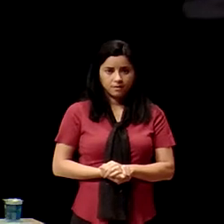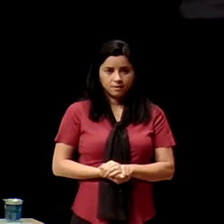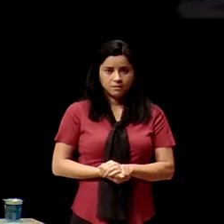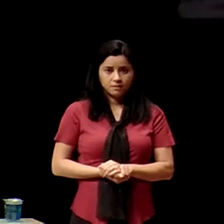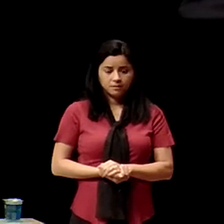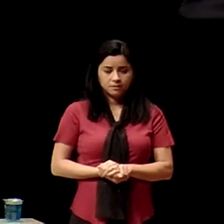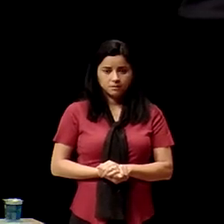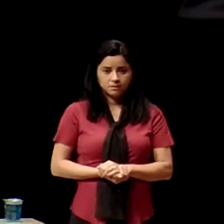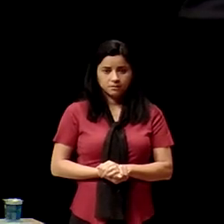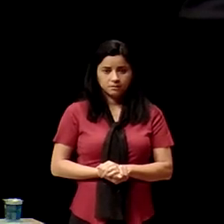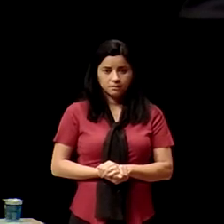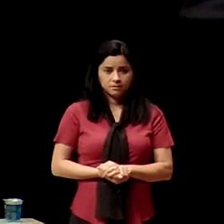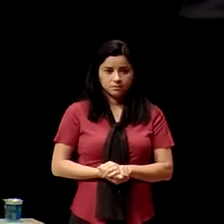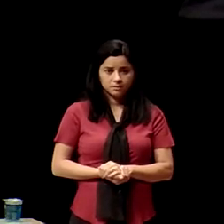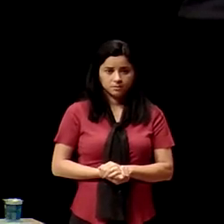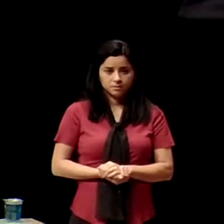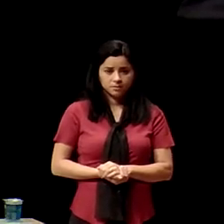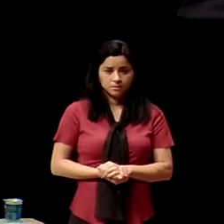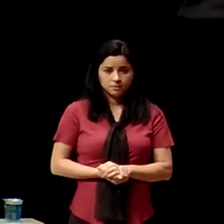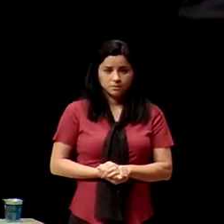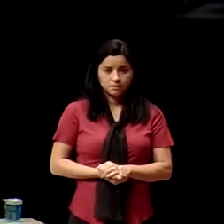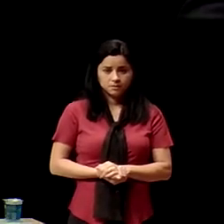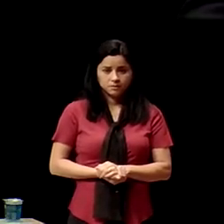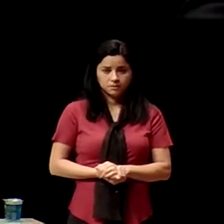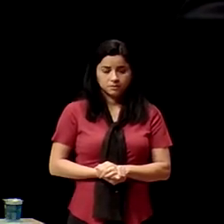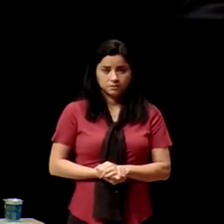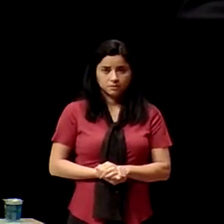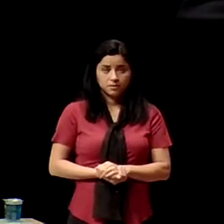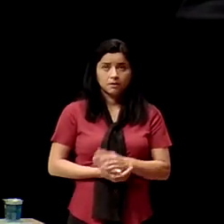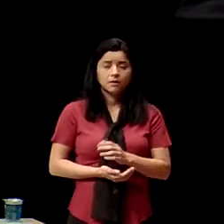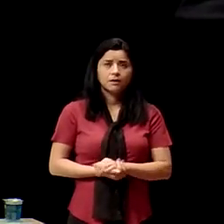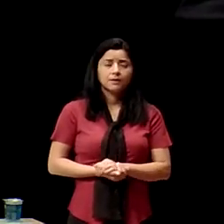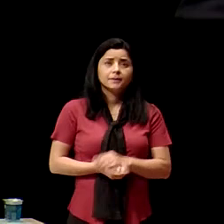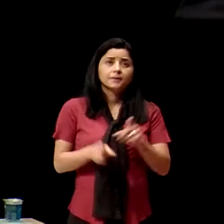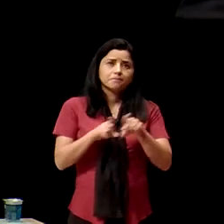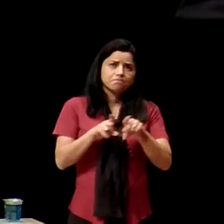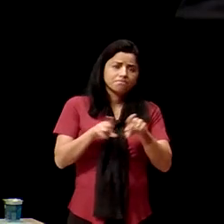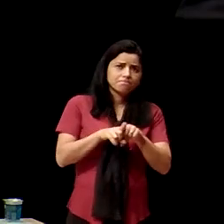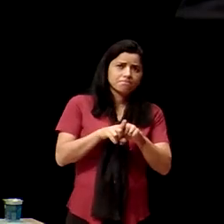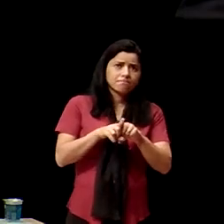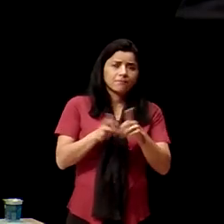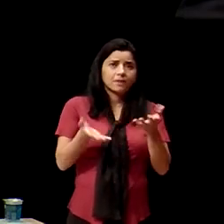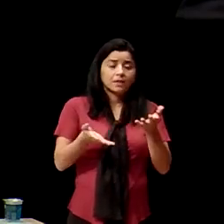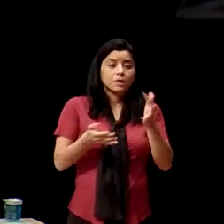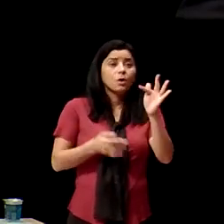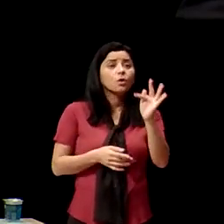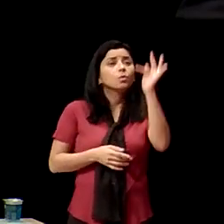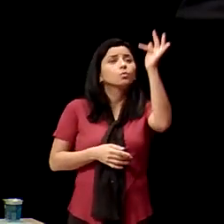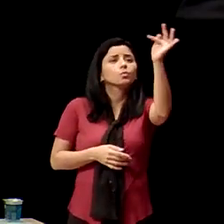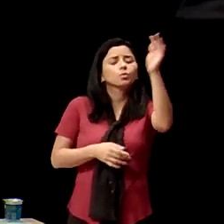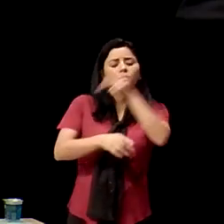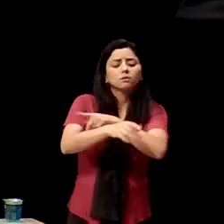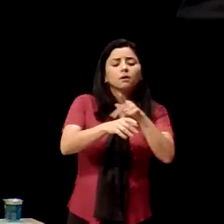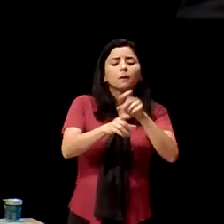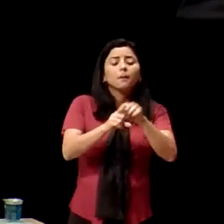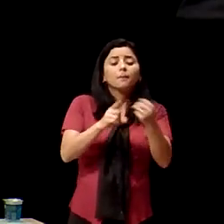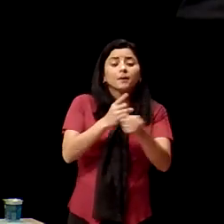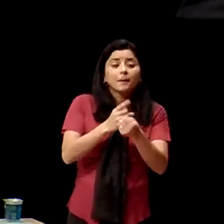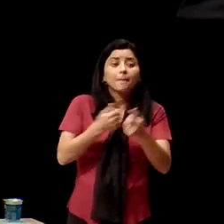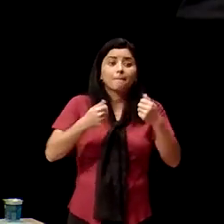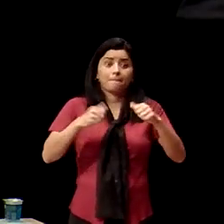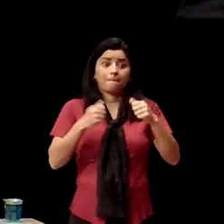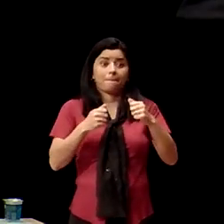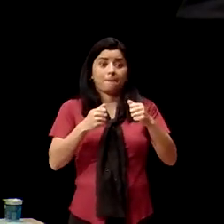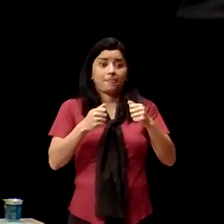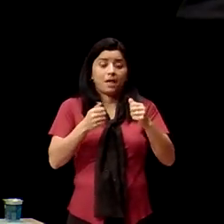of social pedagogy are followed. E também o futuro da pedagogia social depende da